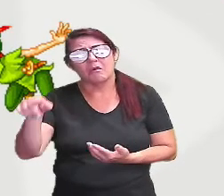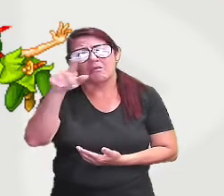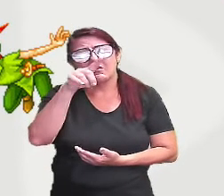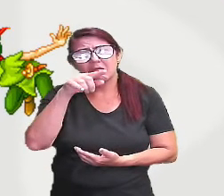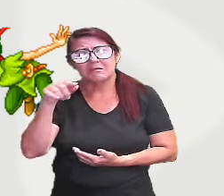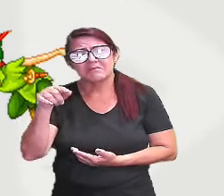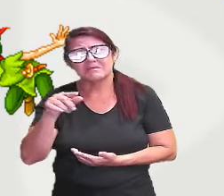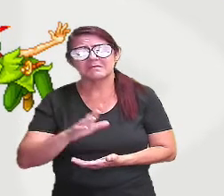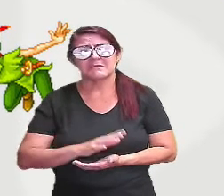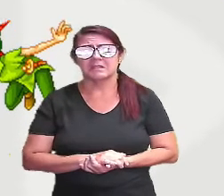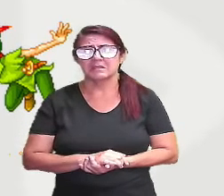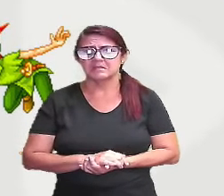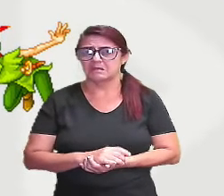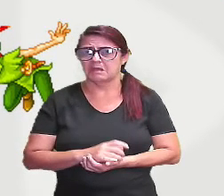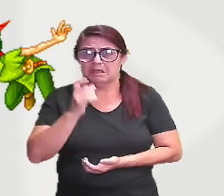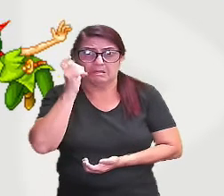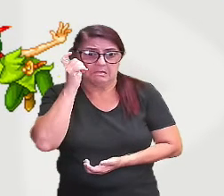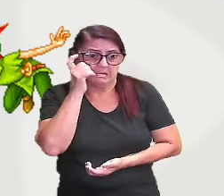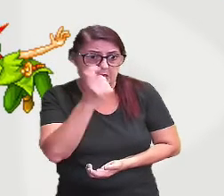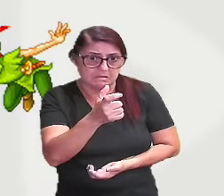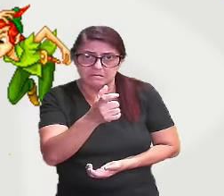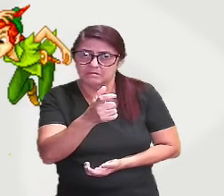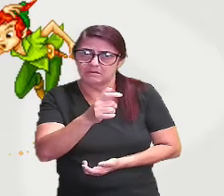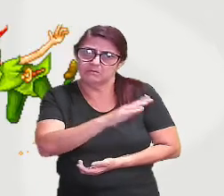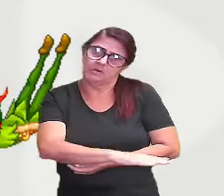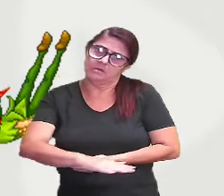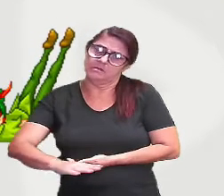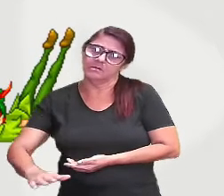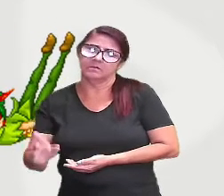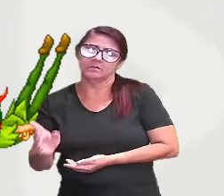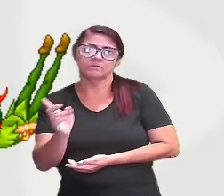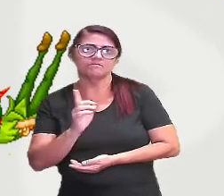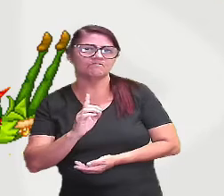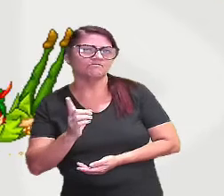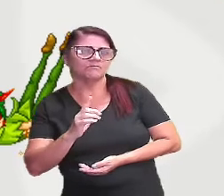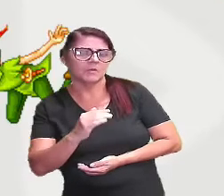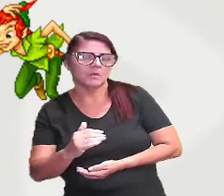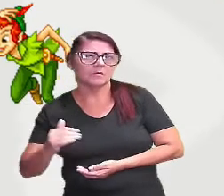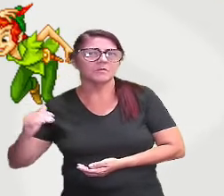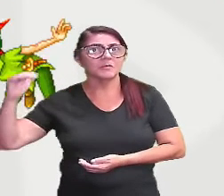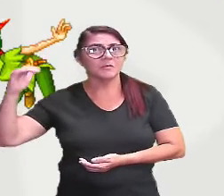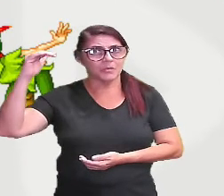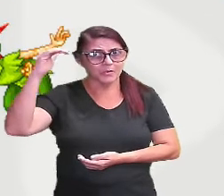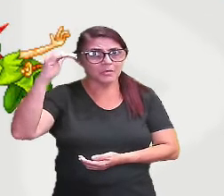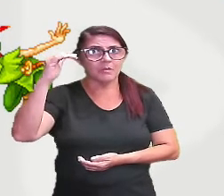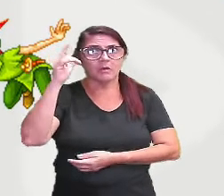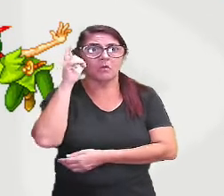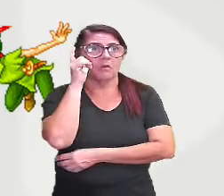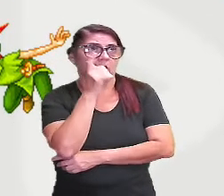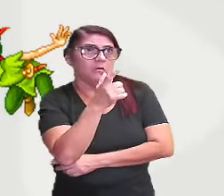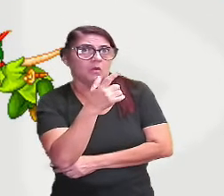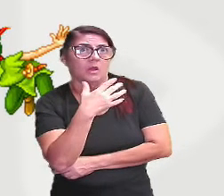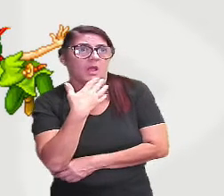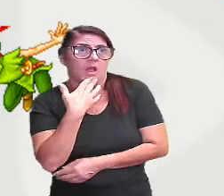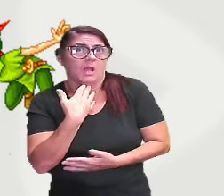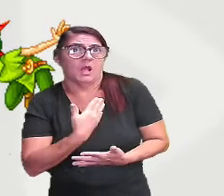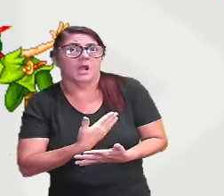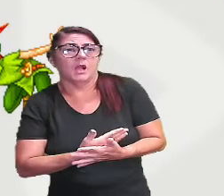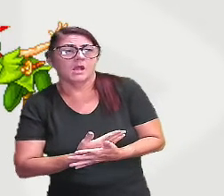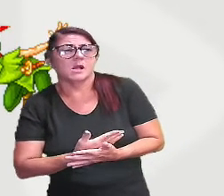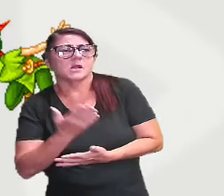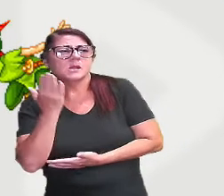são, não é tão interessante. Mas para os maiorzinhos, né, as turmas maiores já